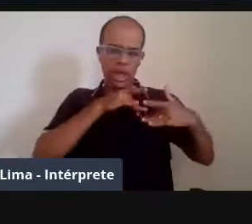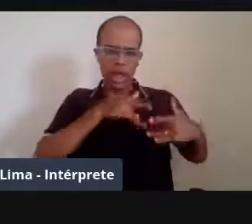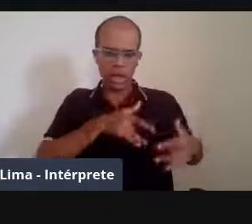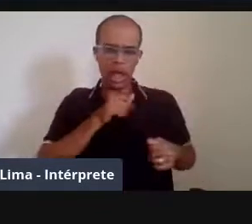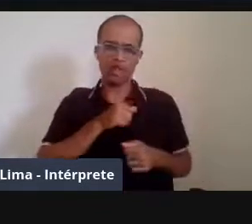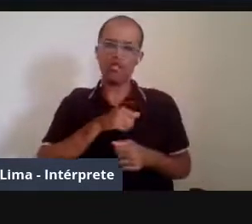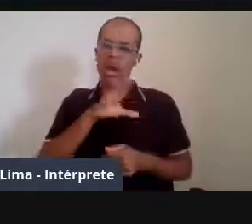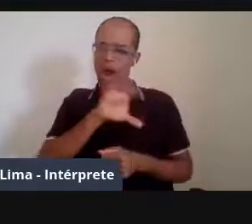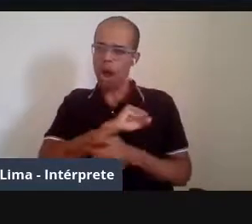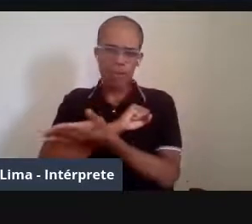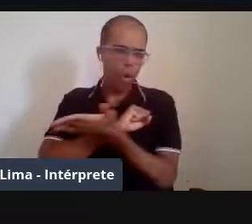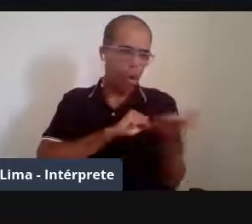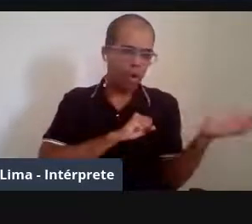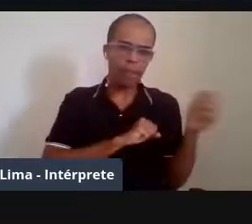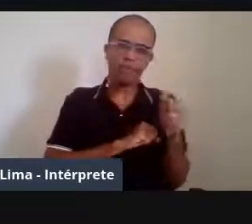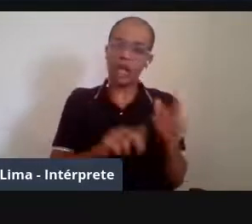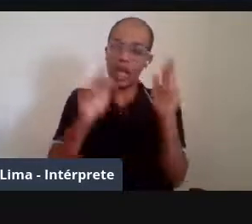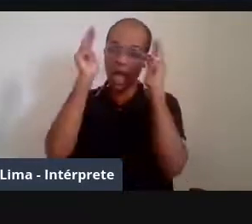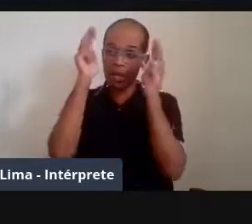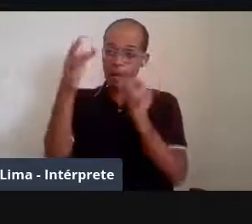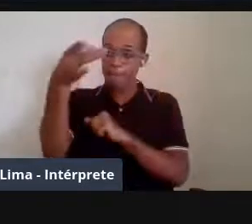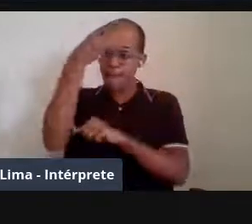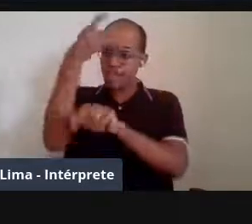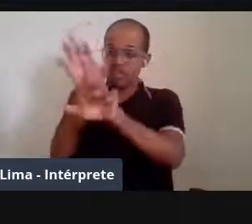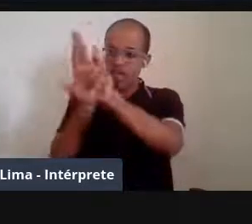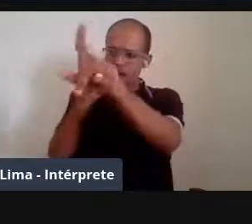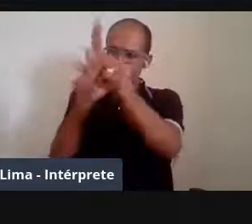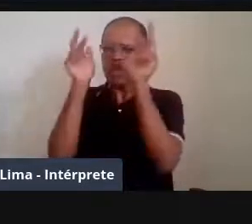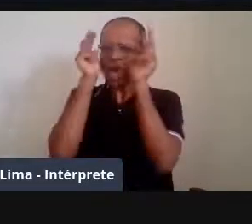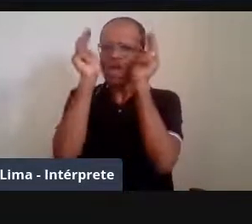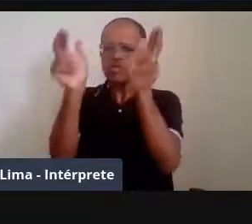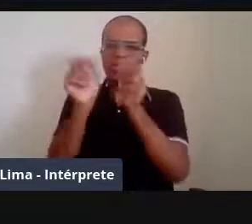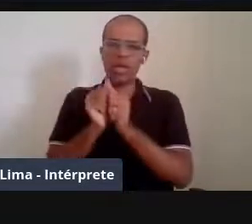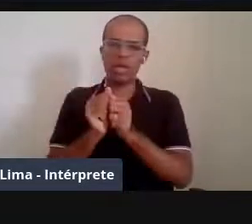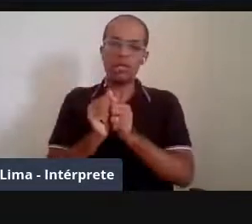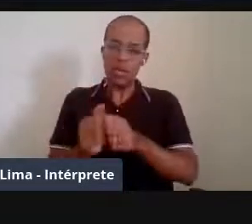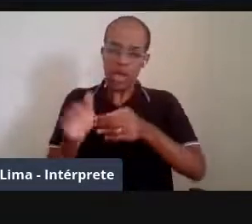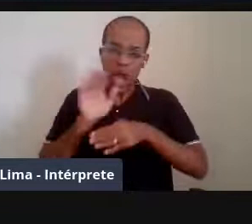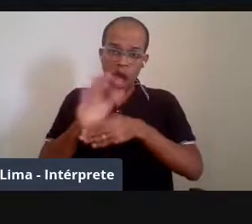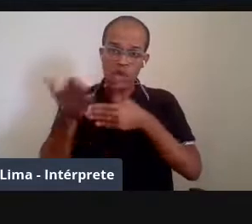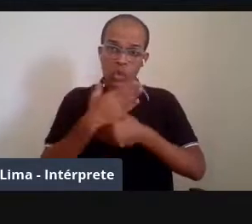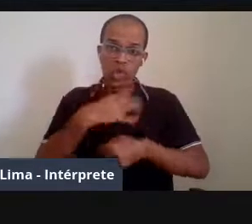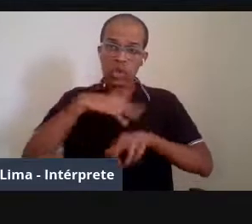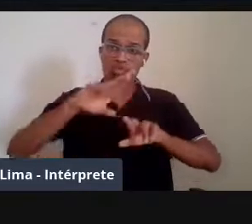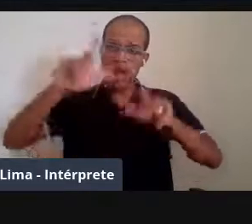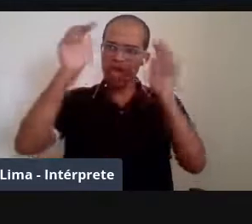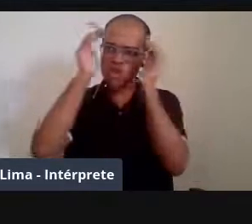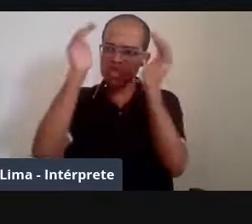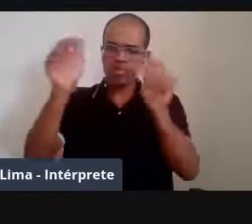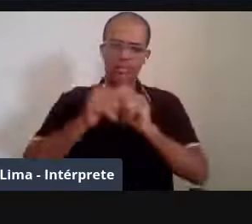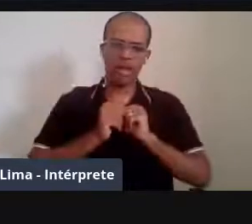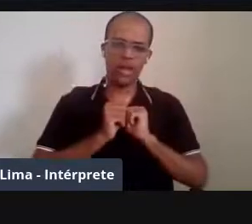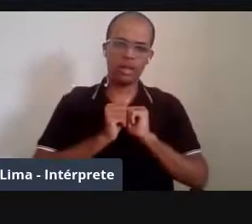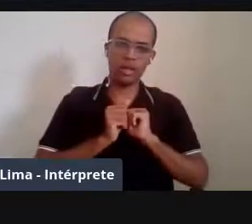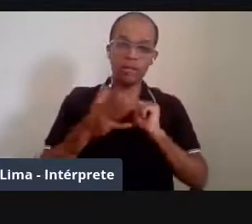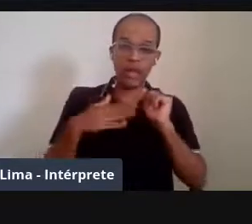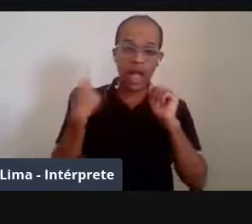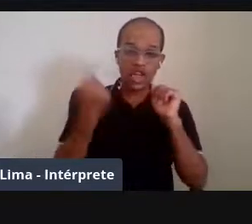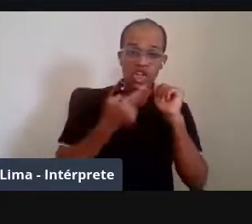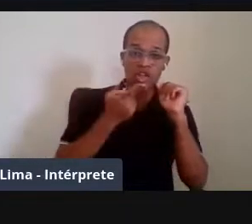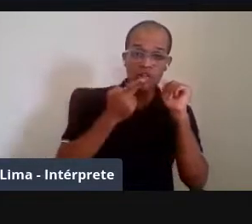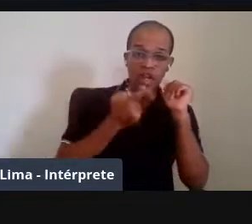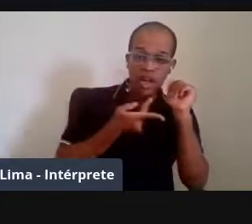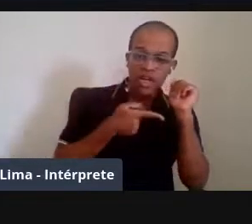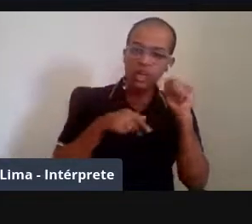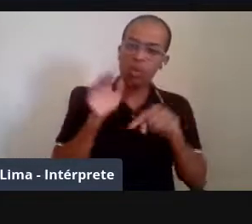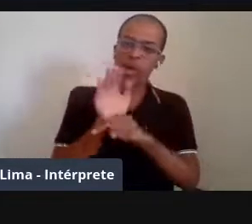próximo, respeitar os que pensam diferente e aqueles que ajudam de forma diferente. Uma vez que a gente falava em